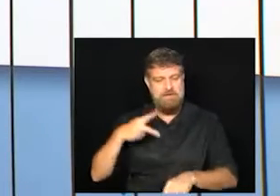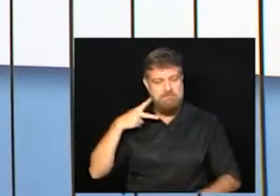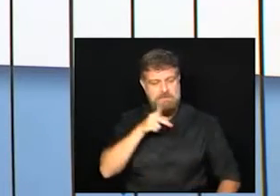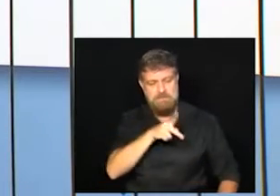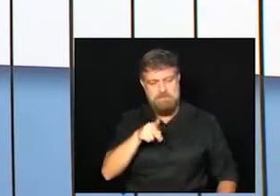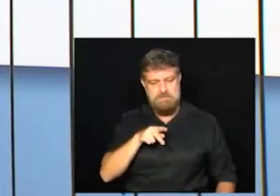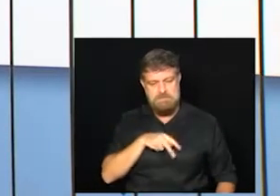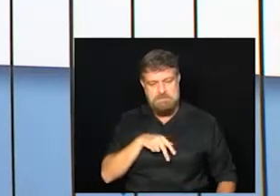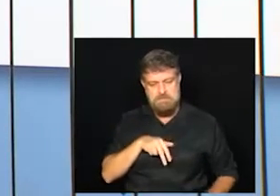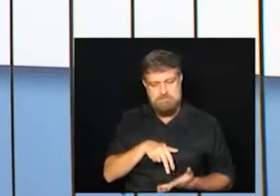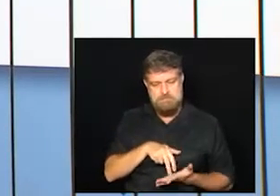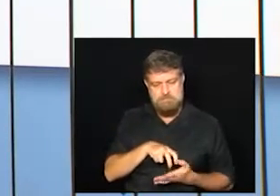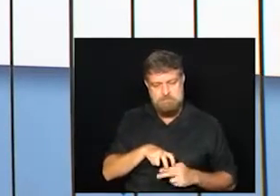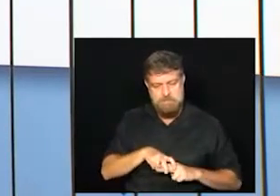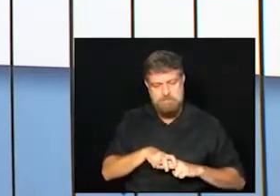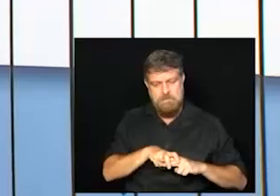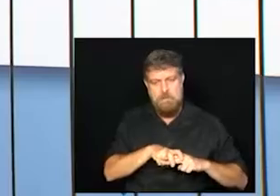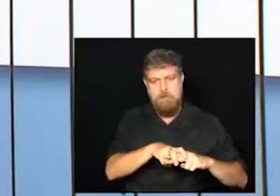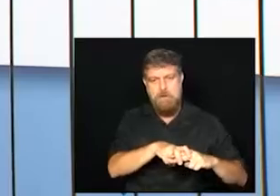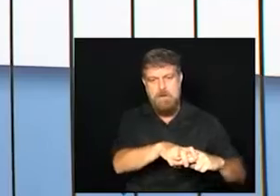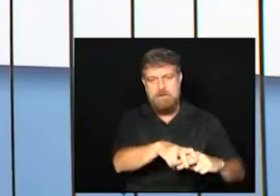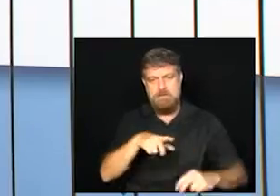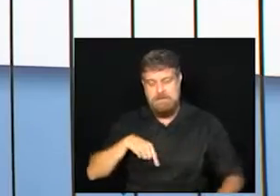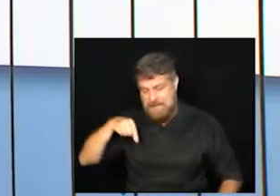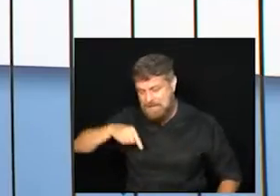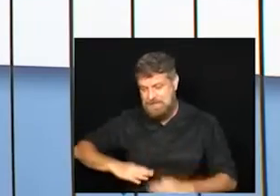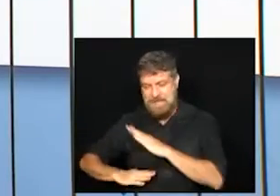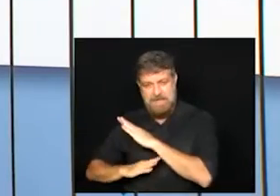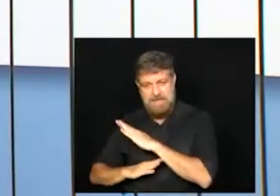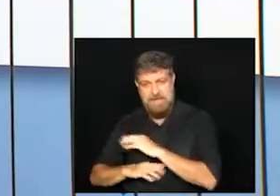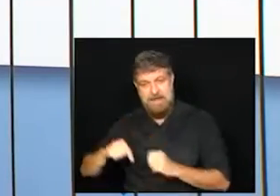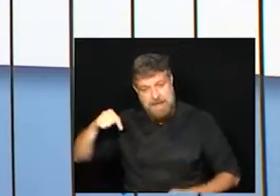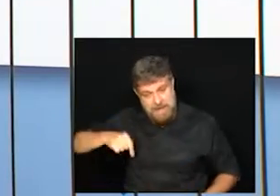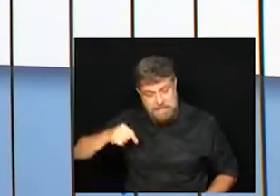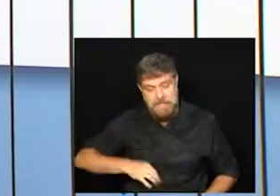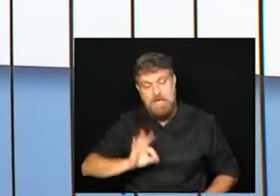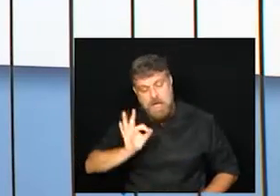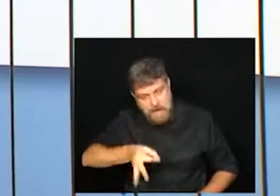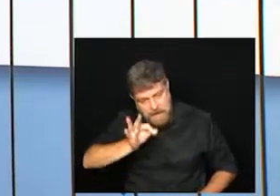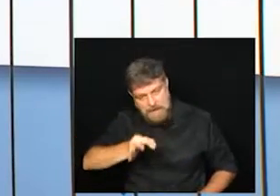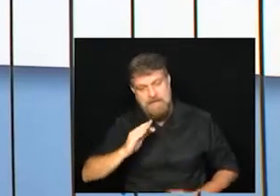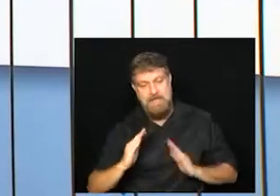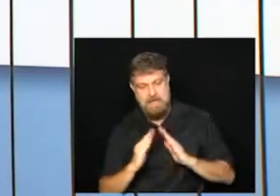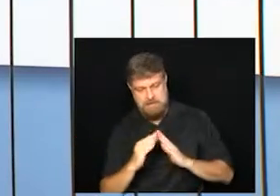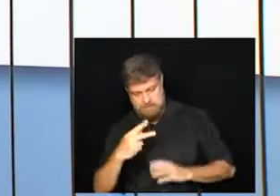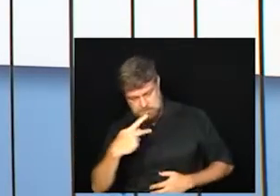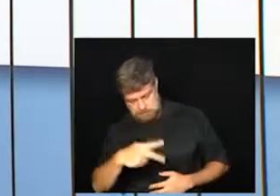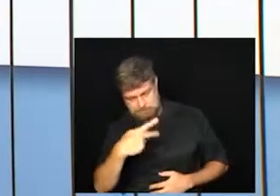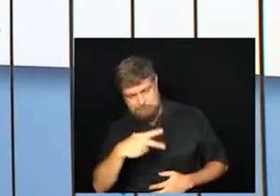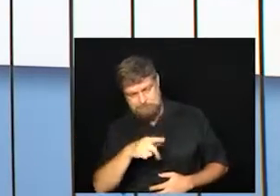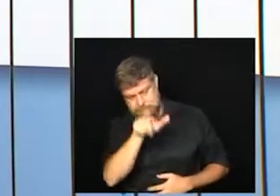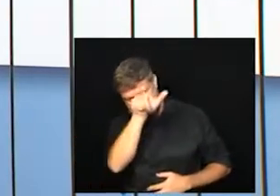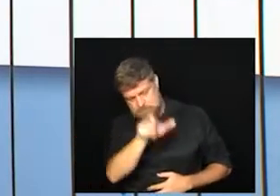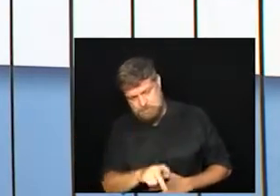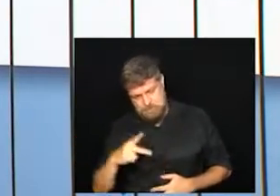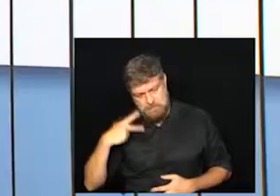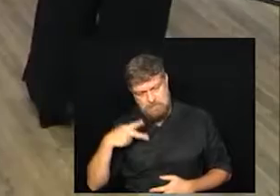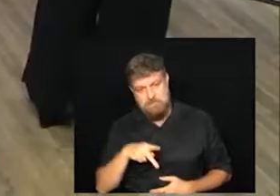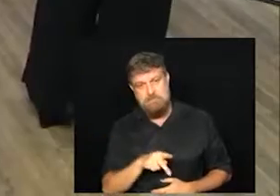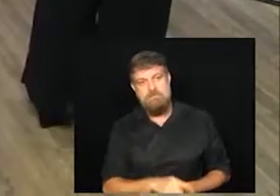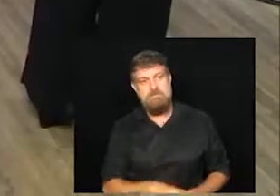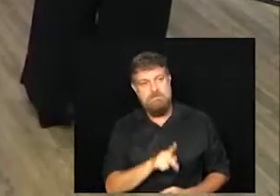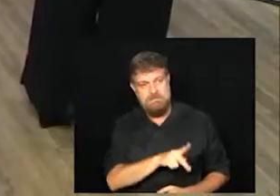E como ele disse aí que a Câmara é a casa dele, vereador, a Câmara Municipal de Campinas é a sua casa. E a gente aqui na TV